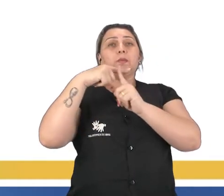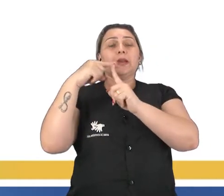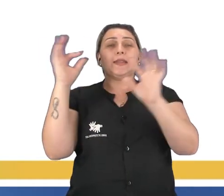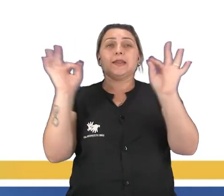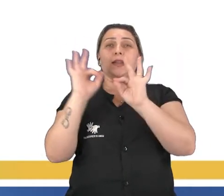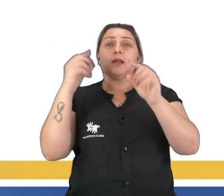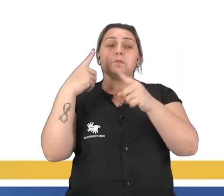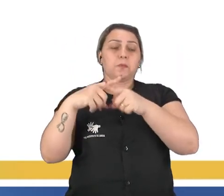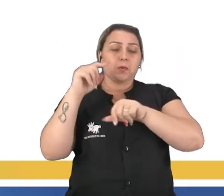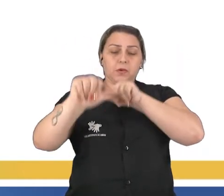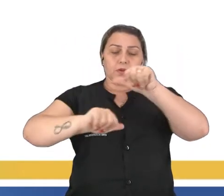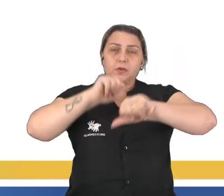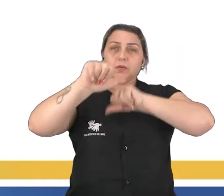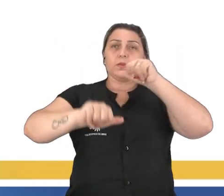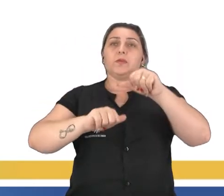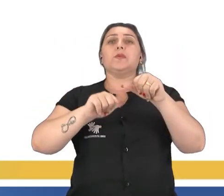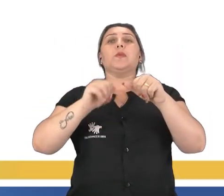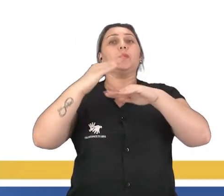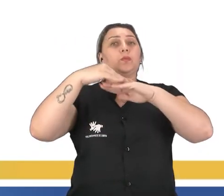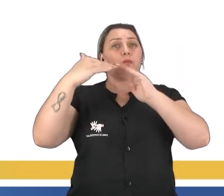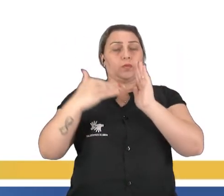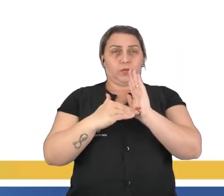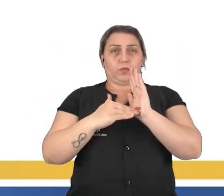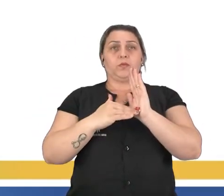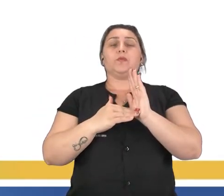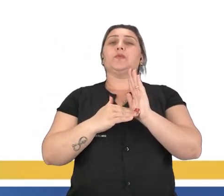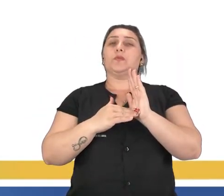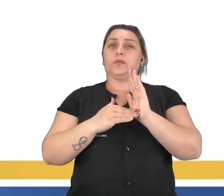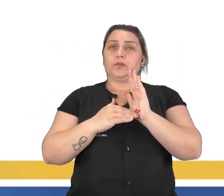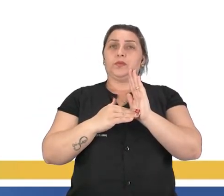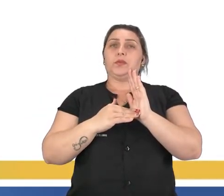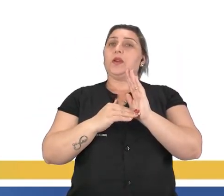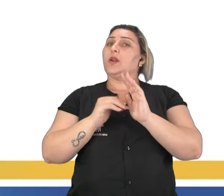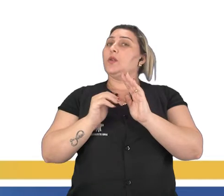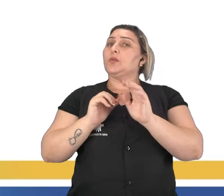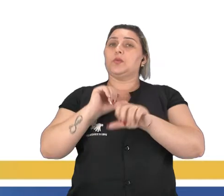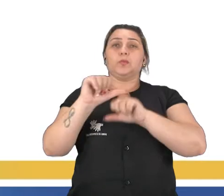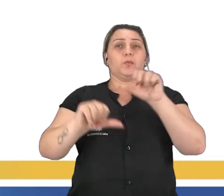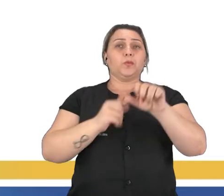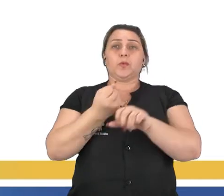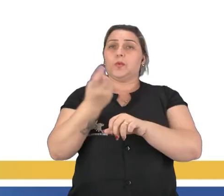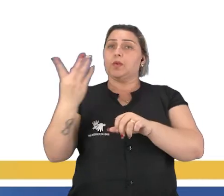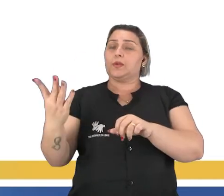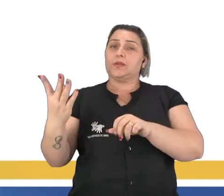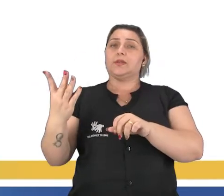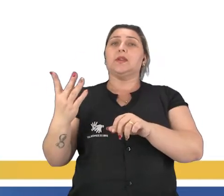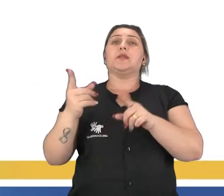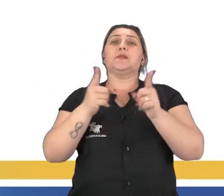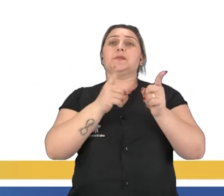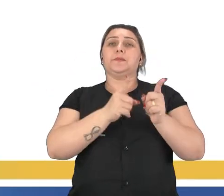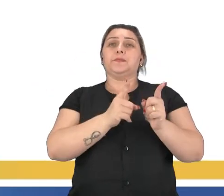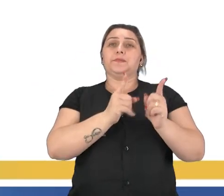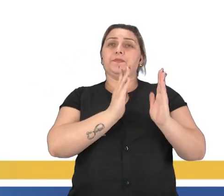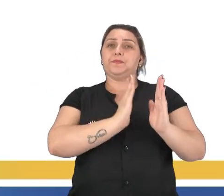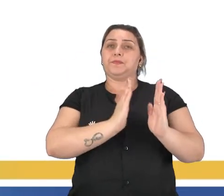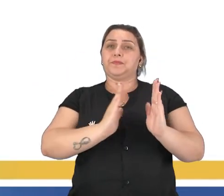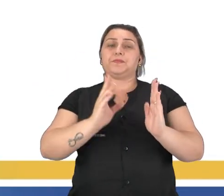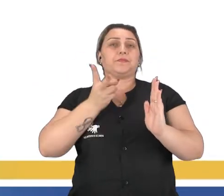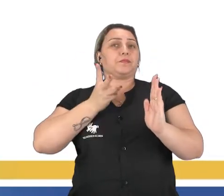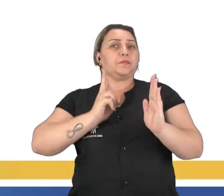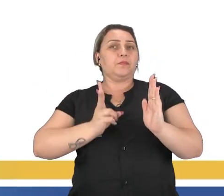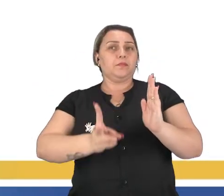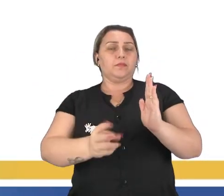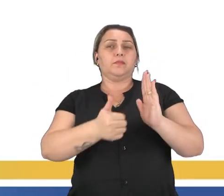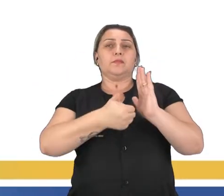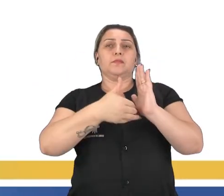o meu todo, que no caso era o percurso, ele não mudou a quantidade de partes. Continua sendo